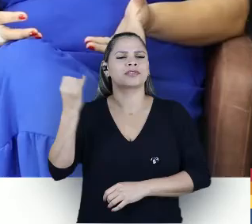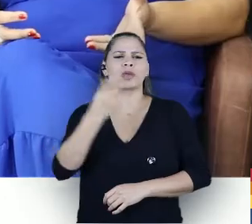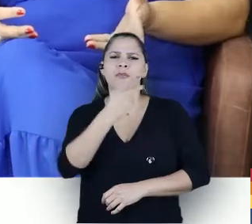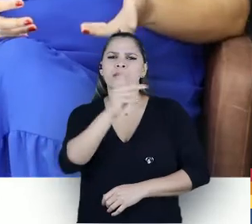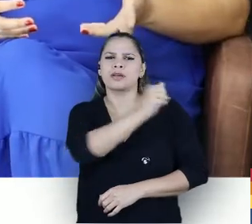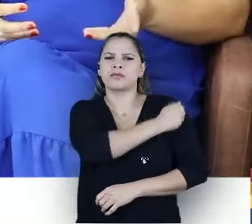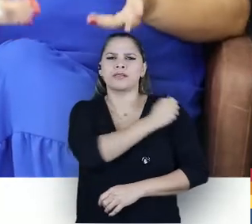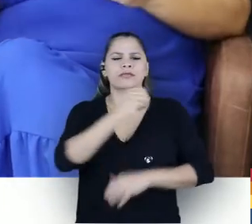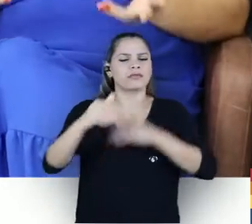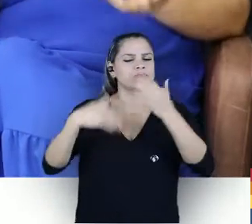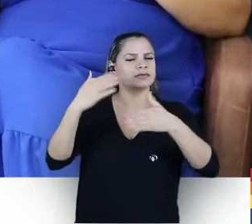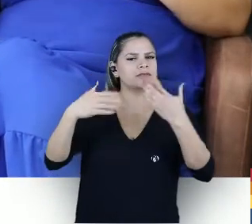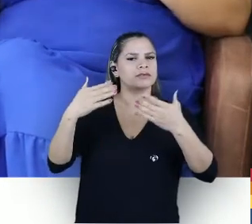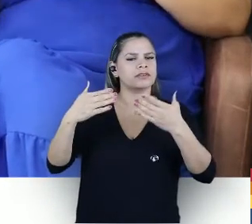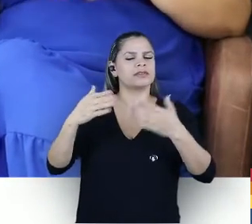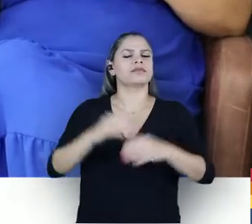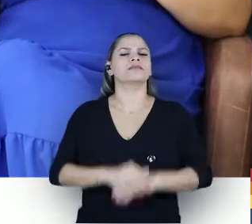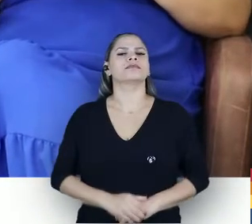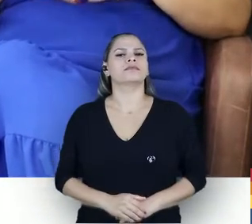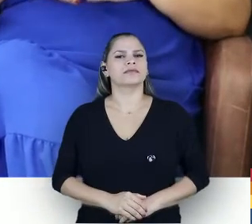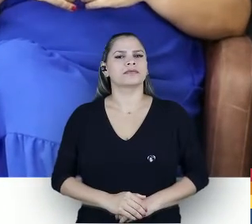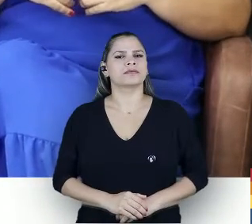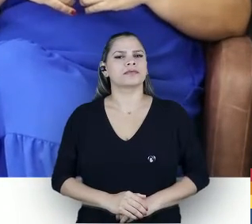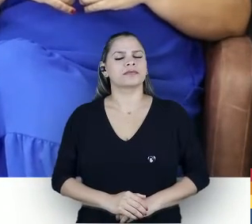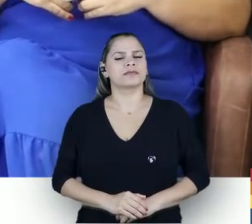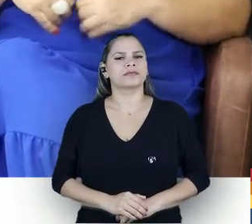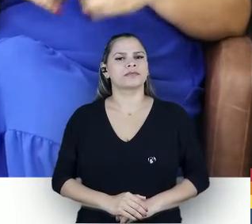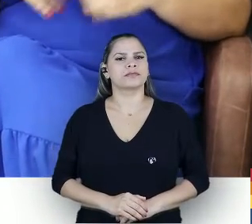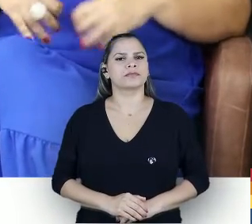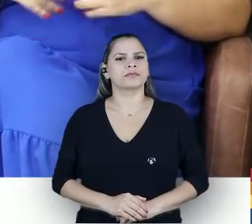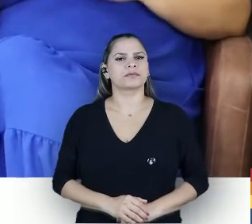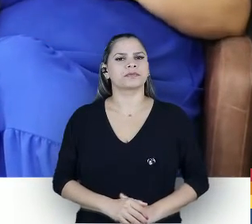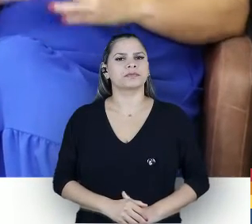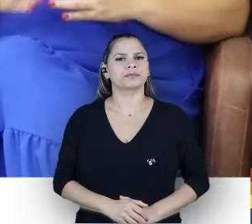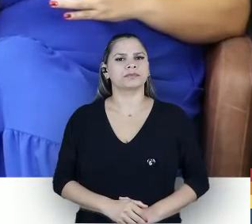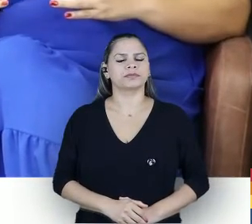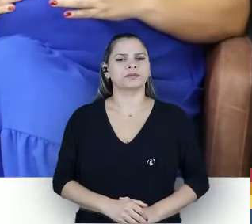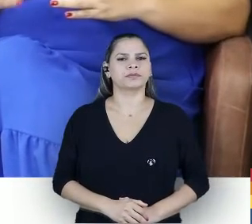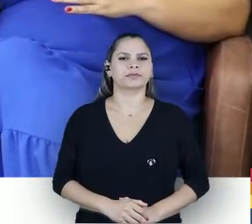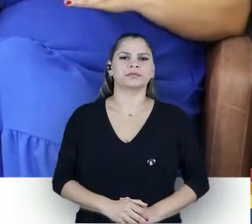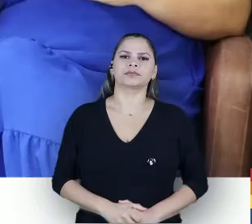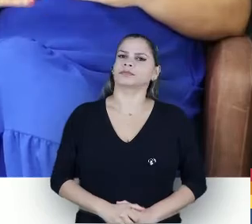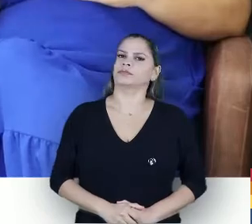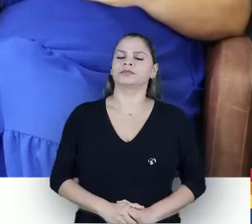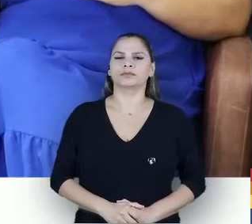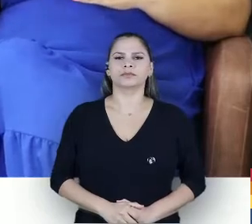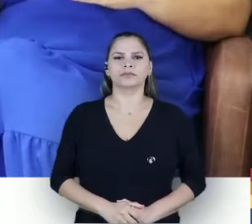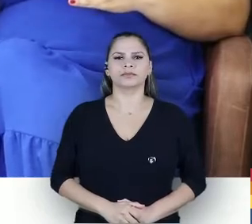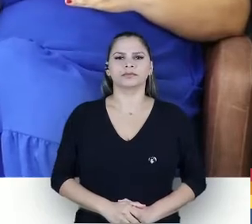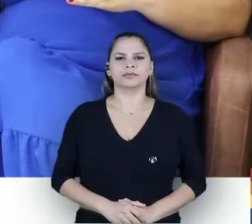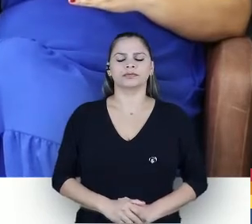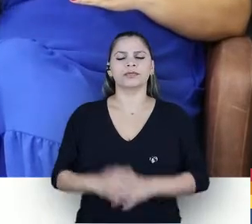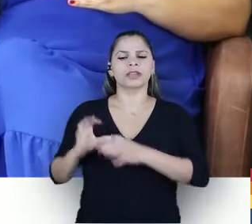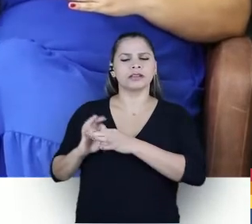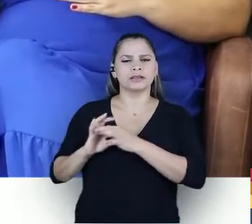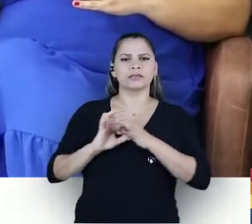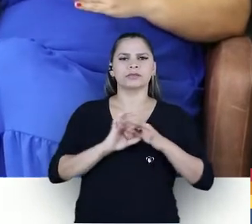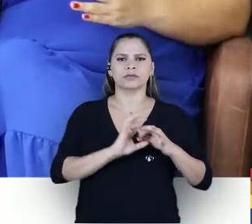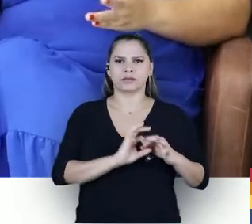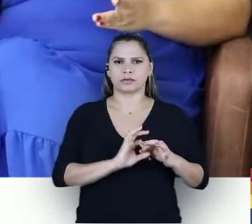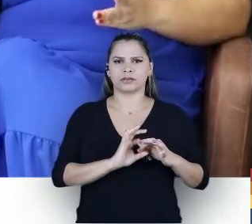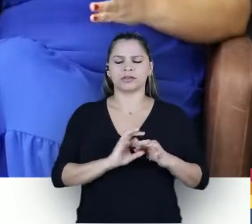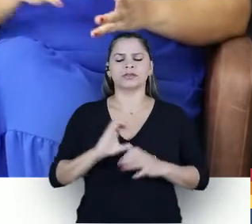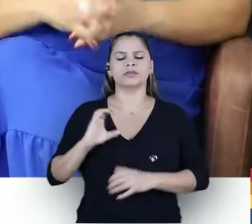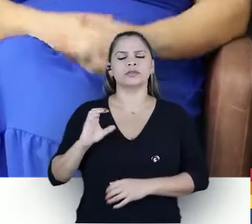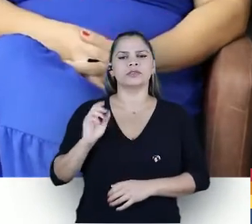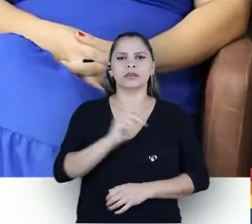do planejamento dele, ver quais são aquelas habilidades que são essenciais para que o estudante possa progredir para